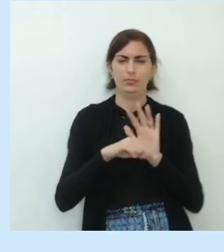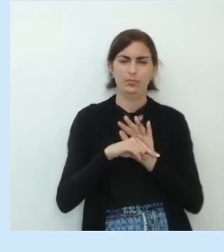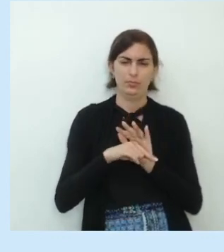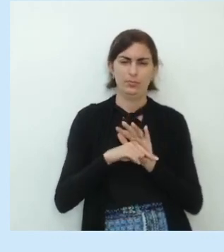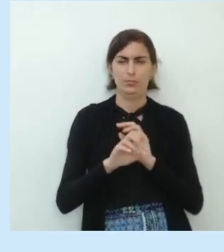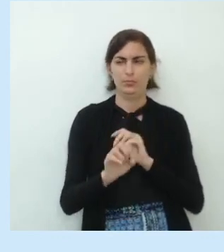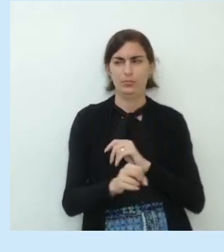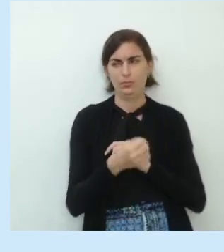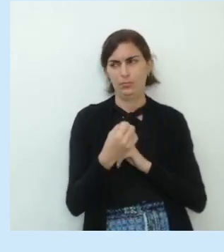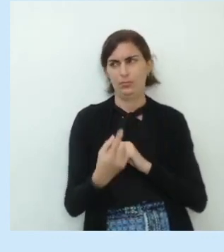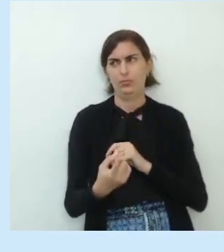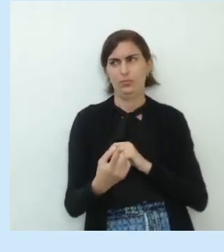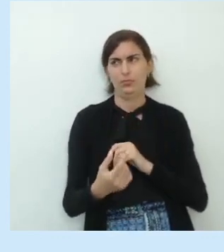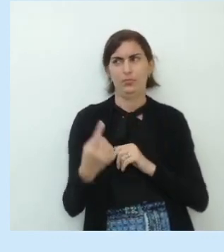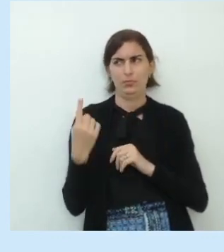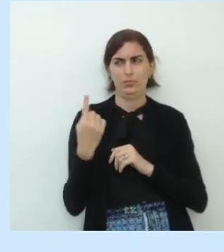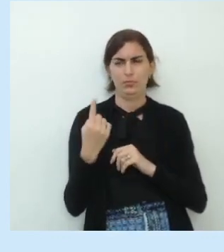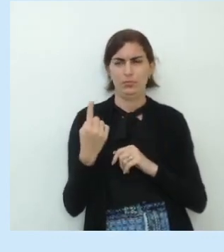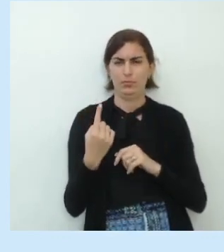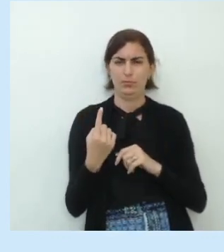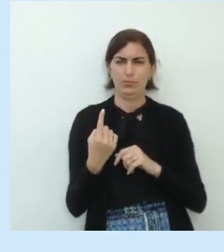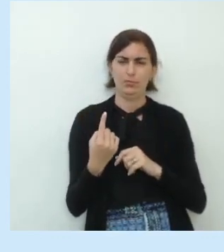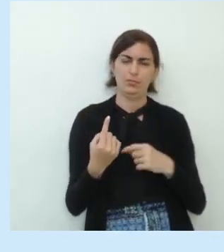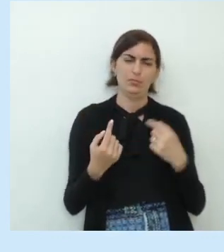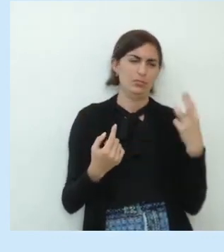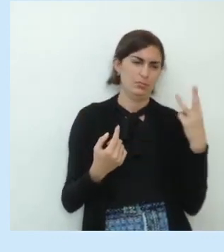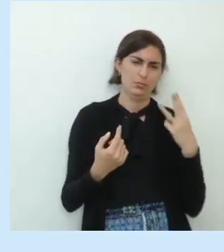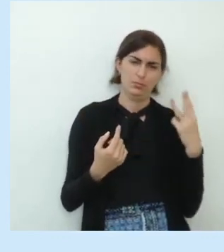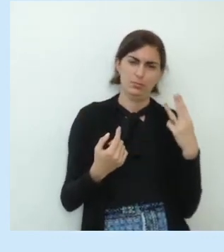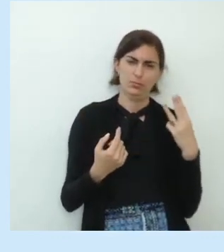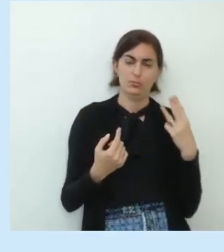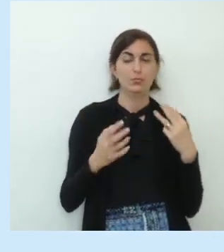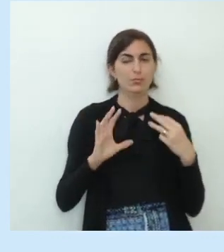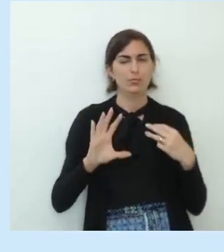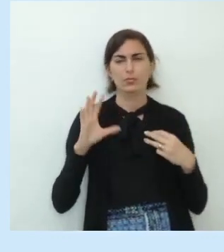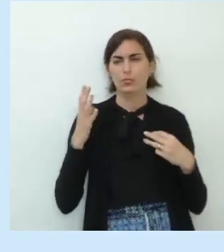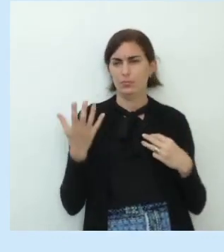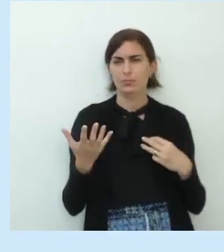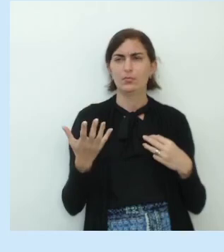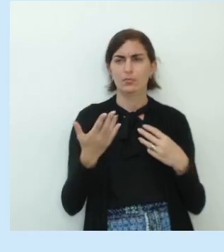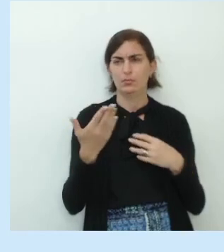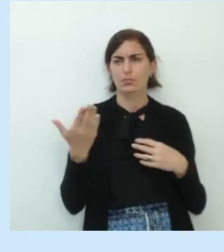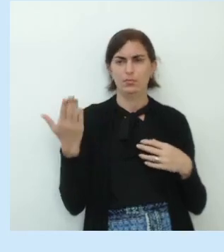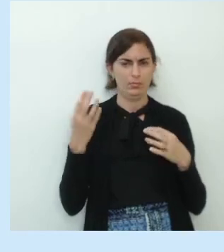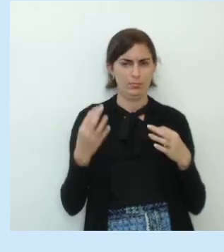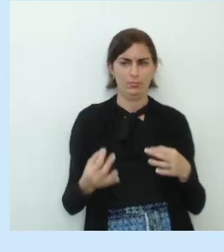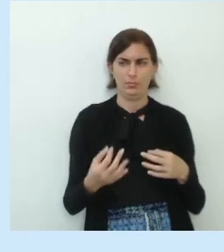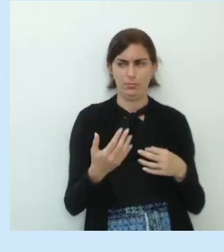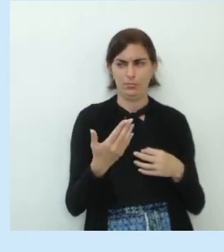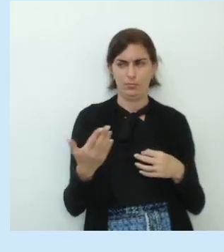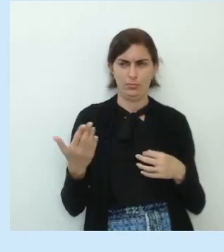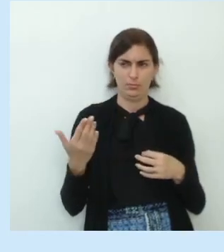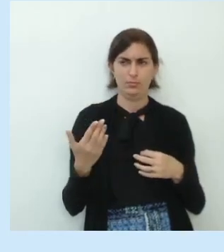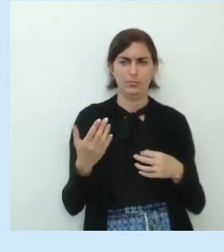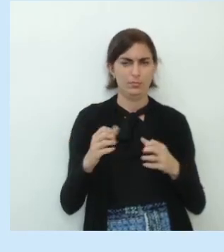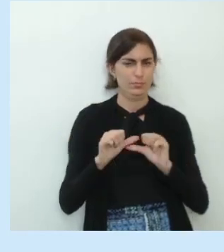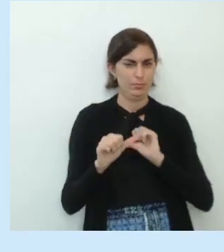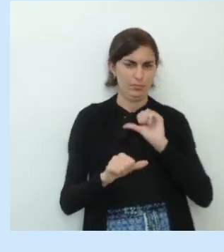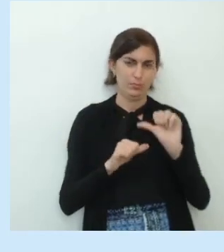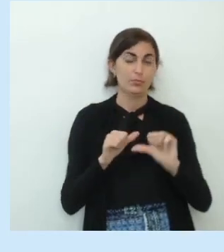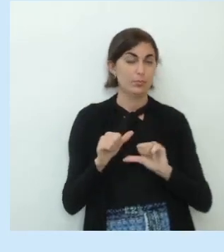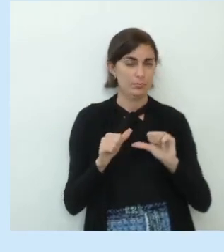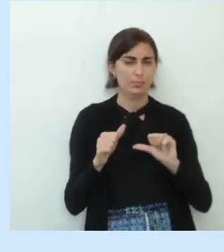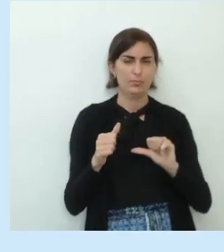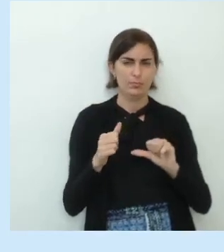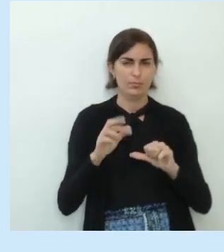negativos. Ou seja, do primeiro quadrante para o terceiro quadrante ocorre exatamente isso. Essa é a transformação